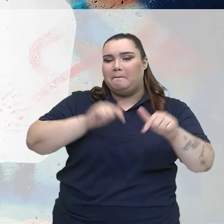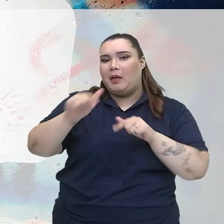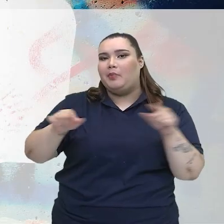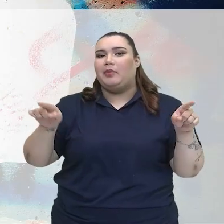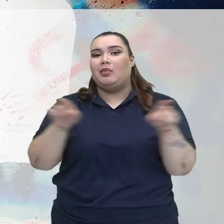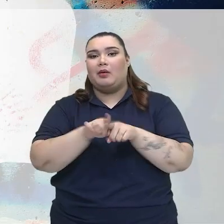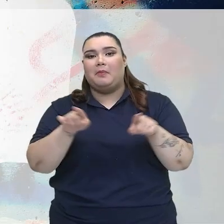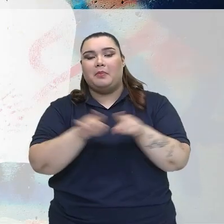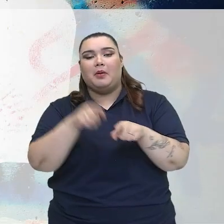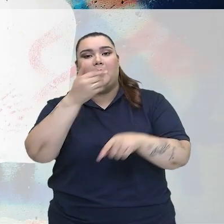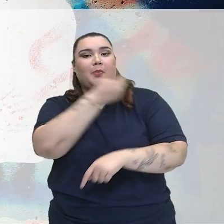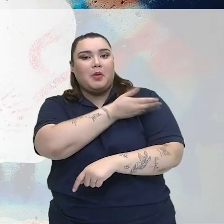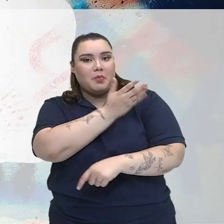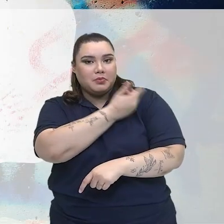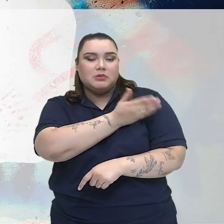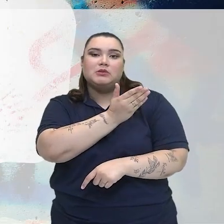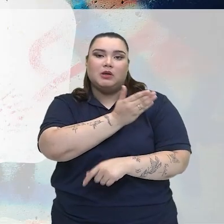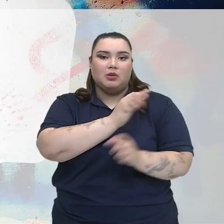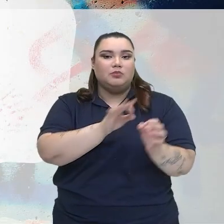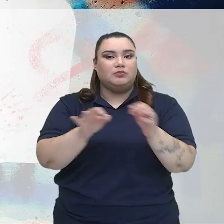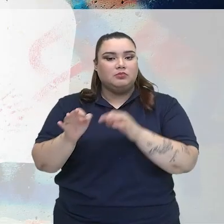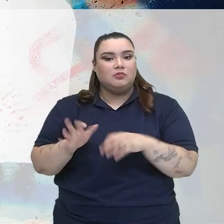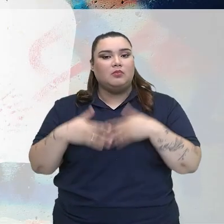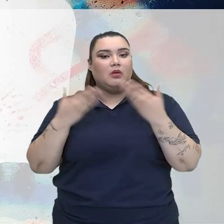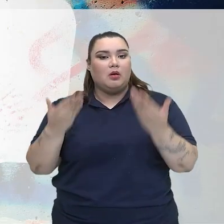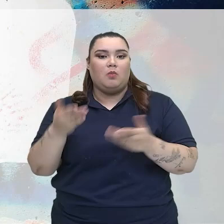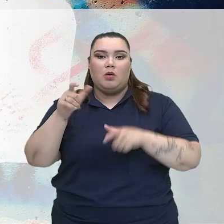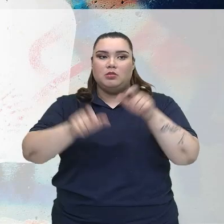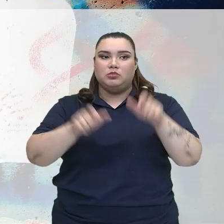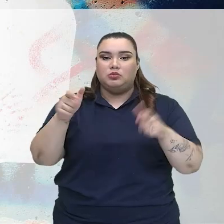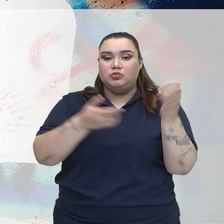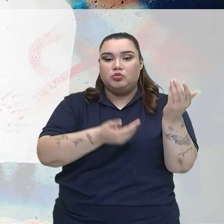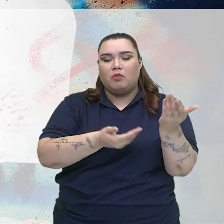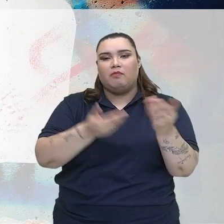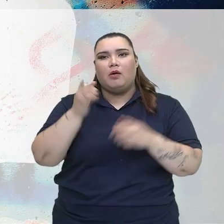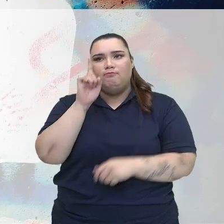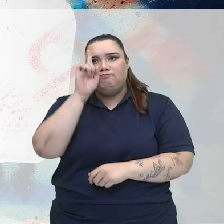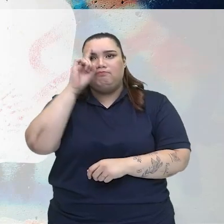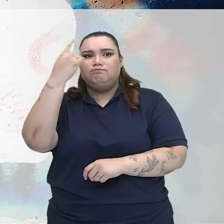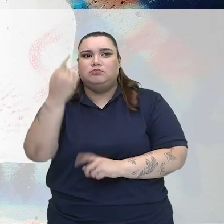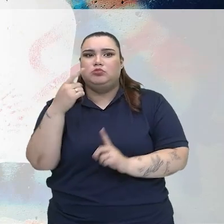do preconceito. Então, esses jovens criaram formas de